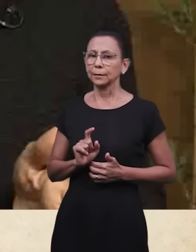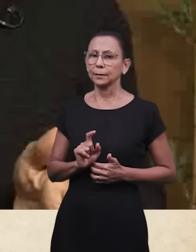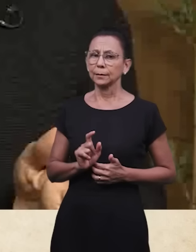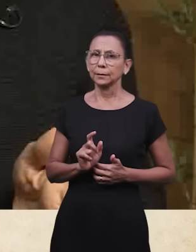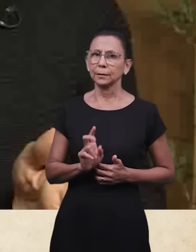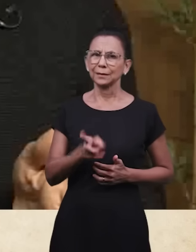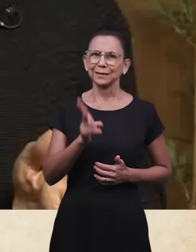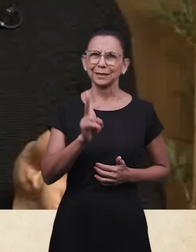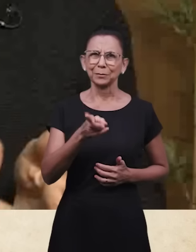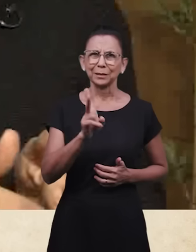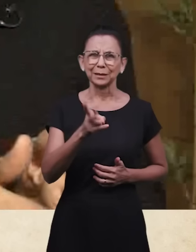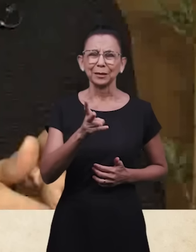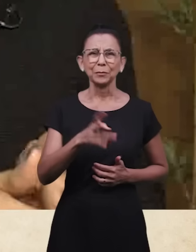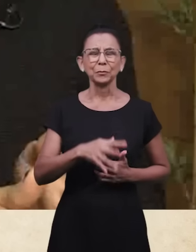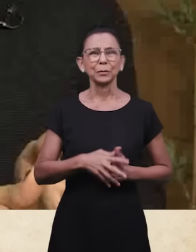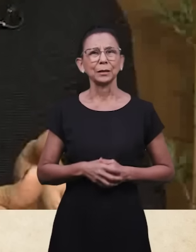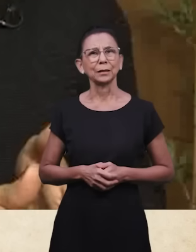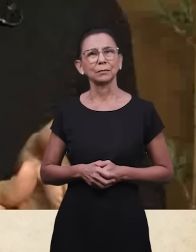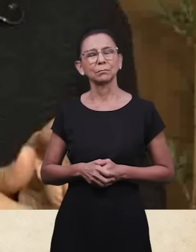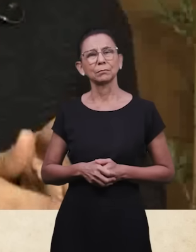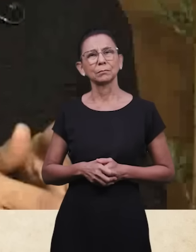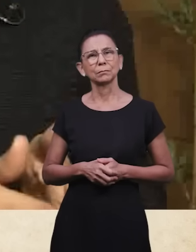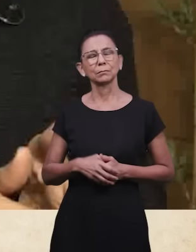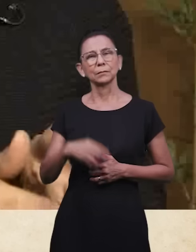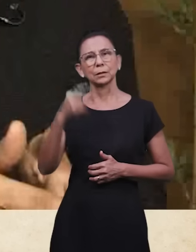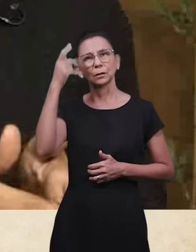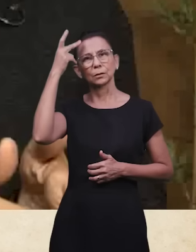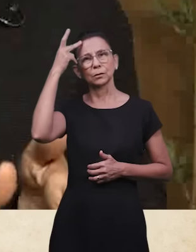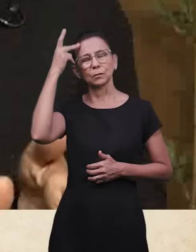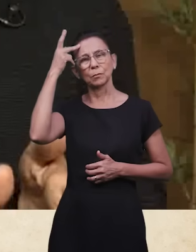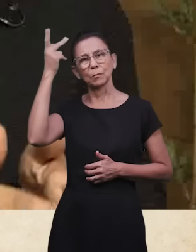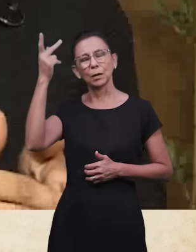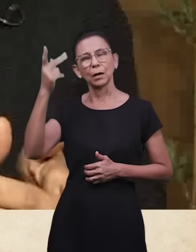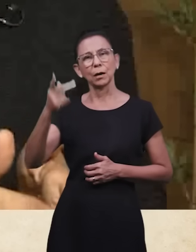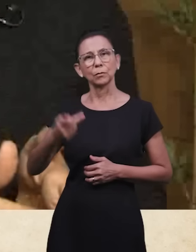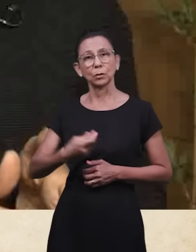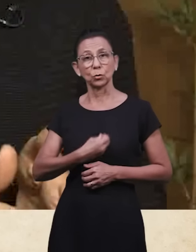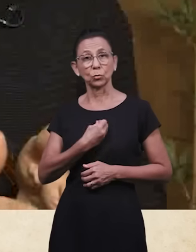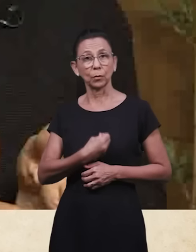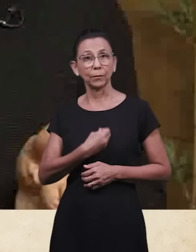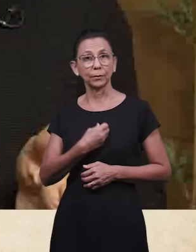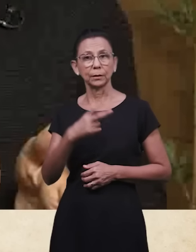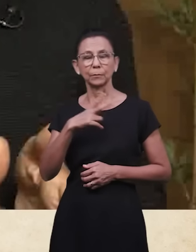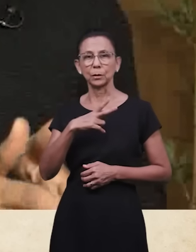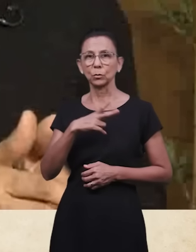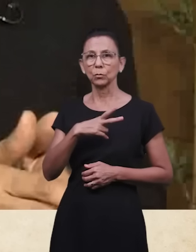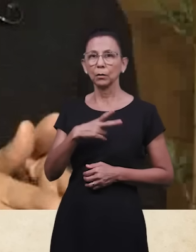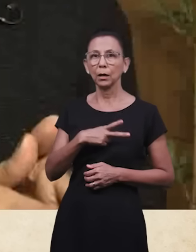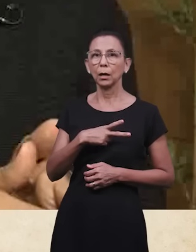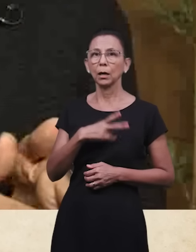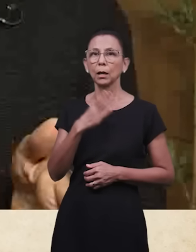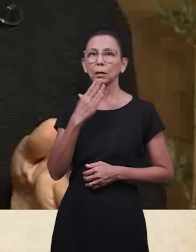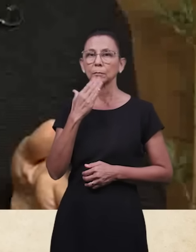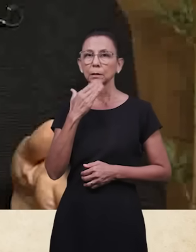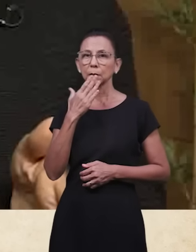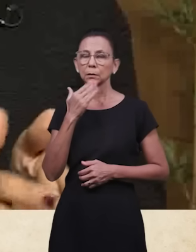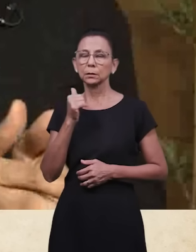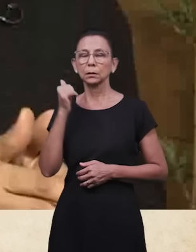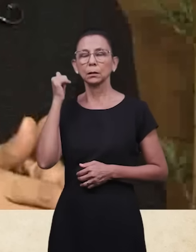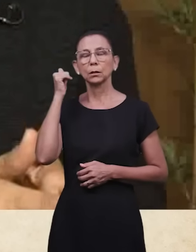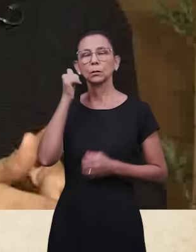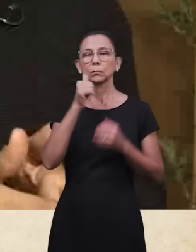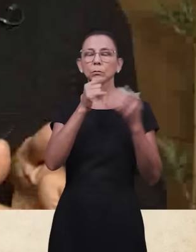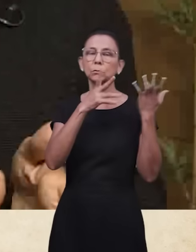persistente, ela começa a interferir nos seus hábitos de vida, na sua vida social, no seu